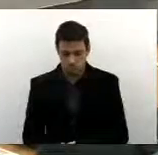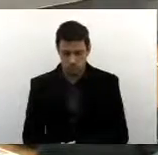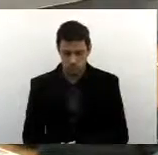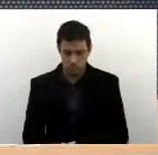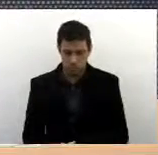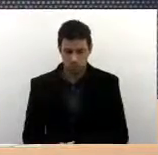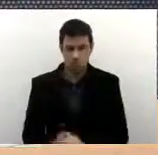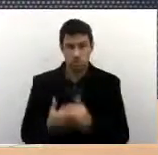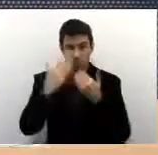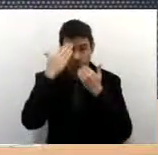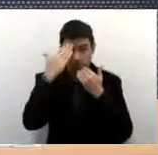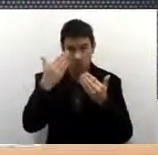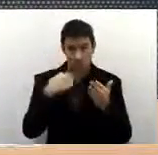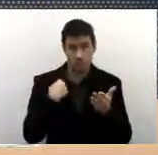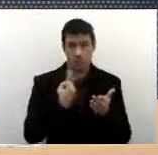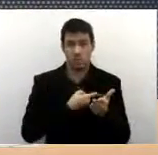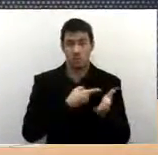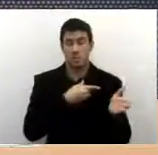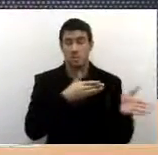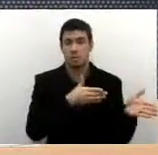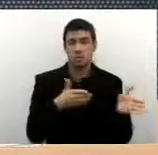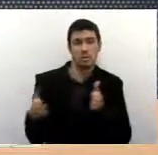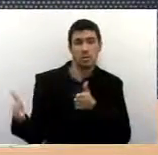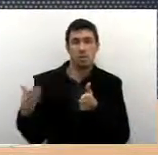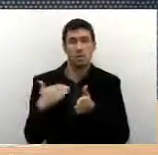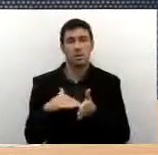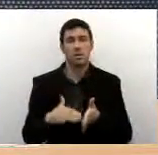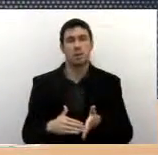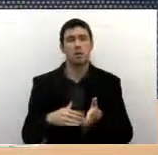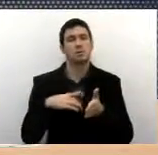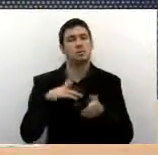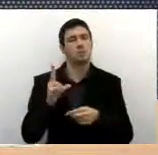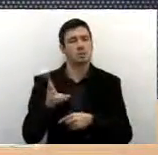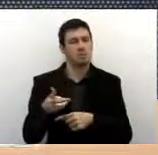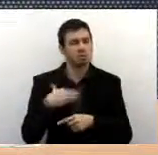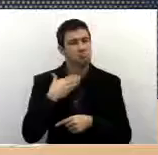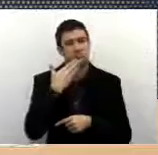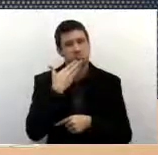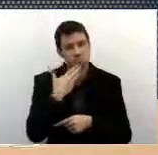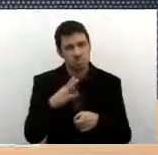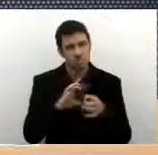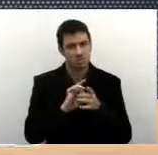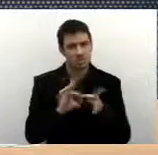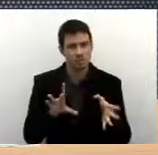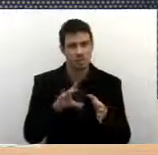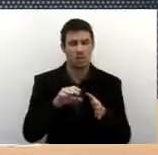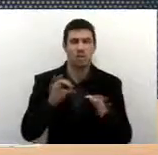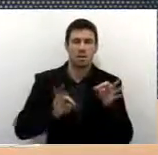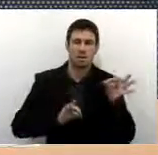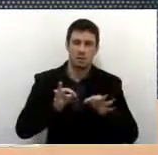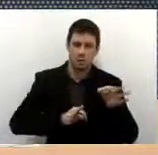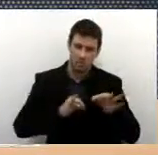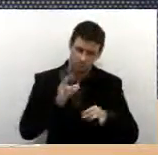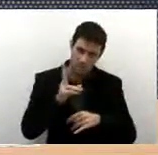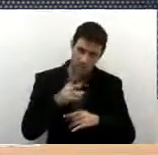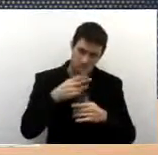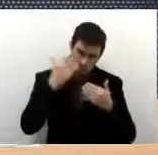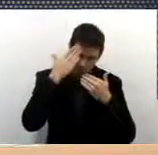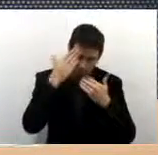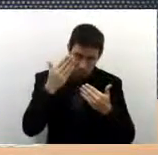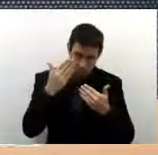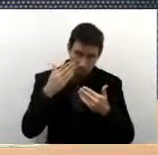Agradecer ao nobre secretário, senhor Abdo Maslum, que se mostra sempre solícito, sempre receptivo aos nossos questionamentos. Muito obrigado,